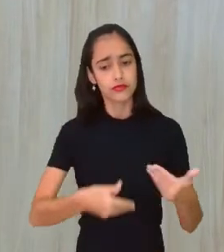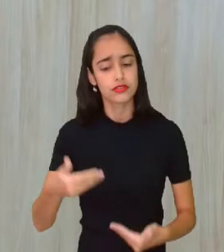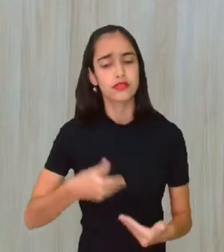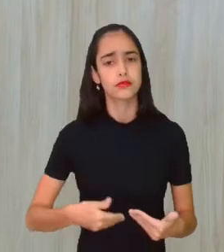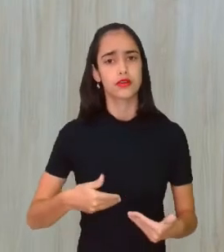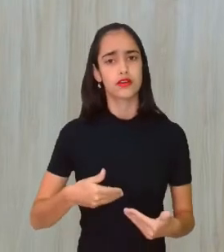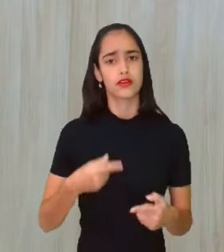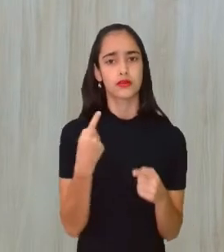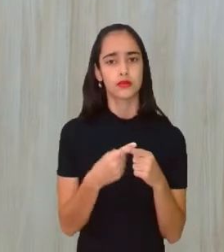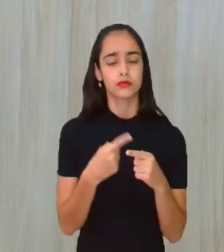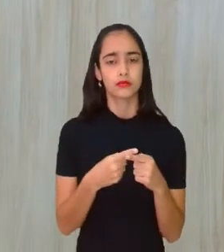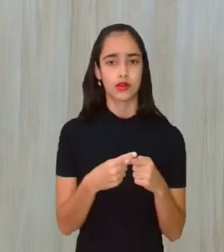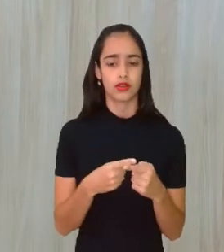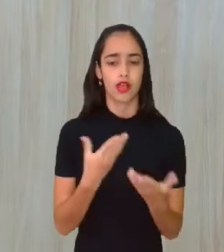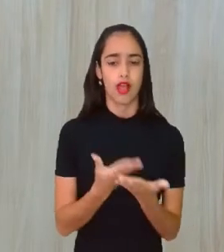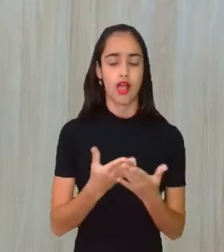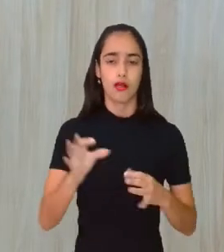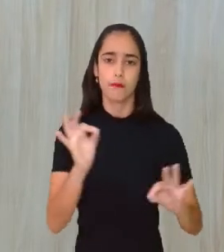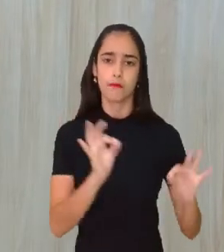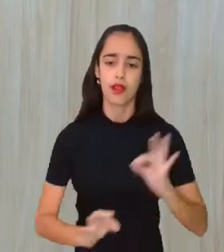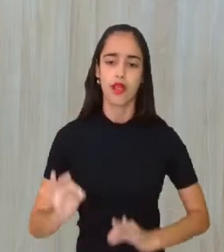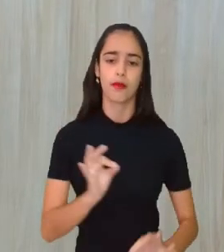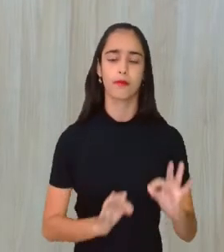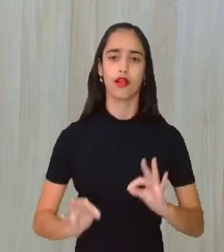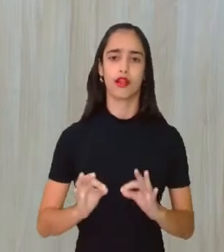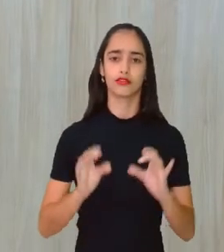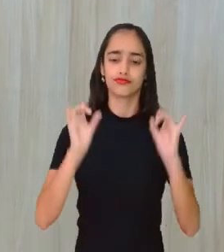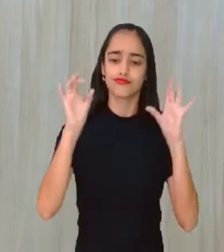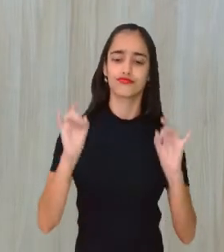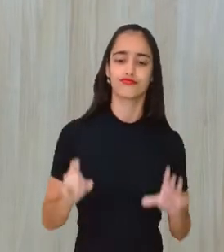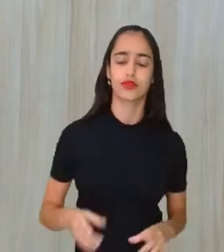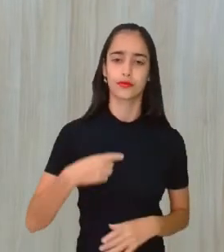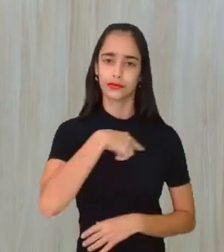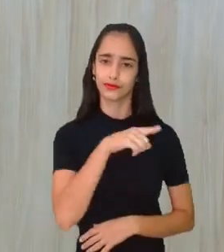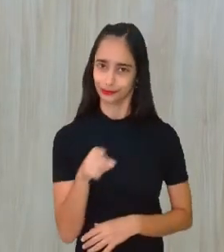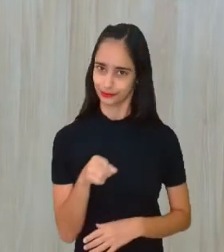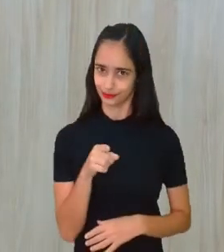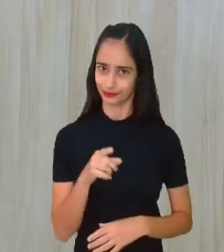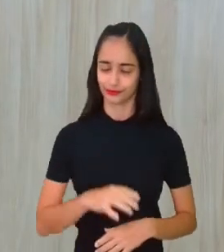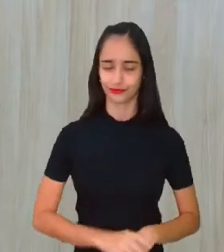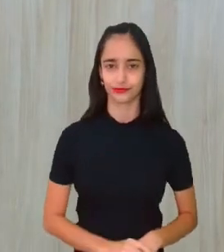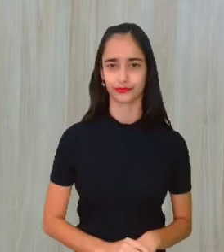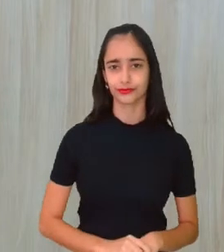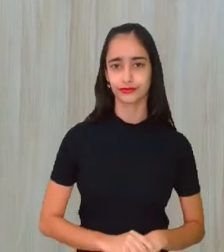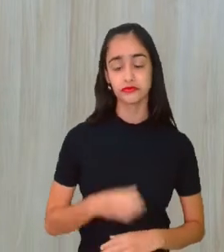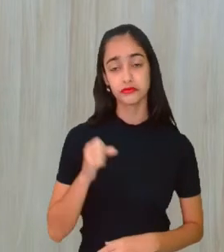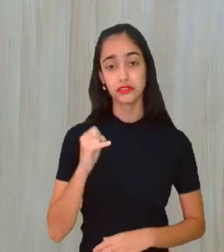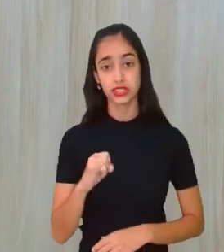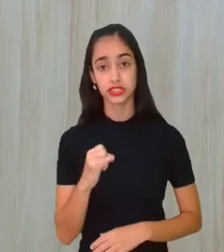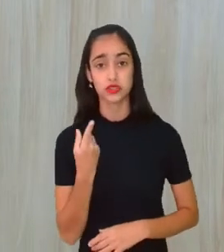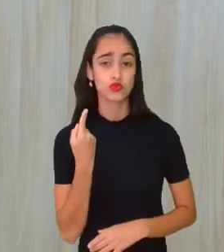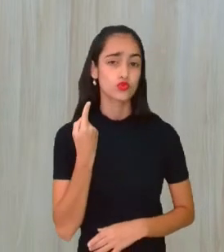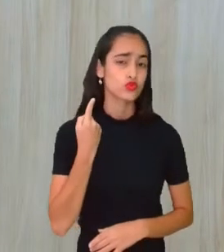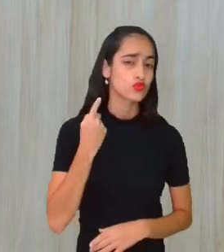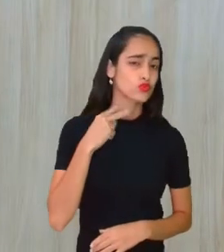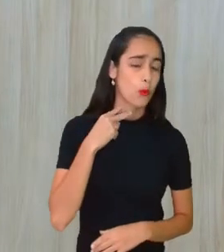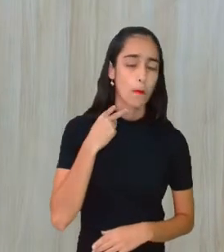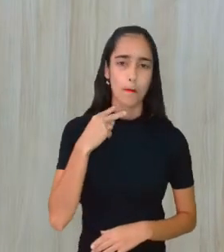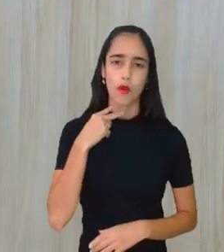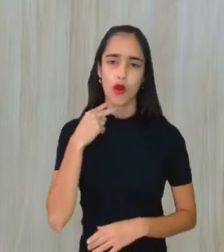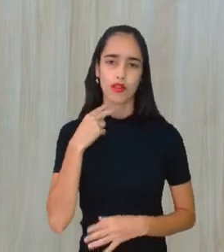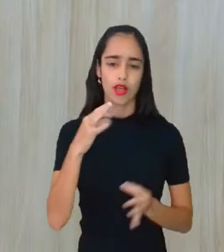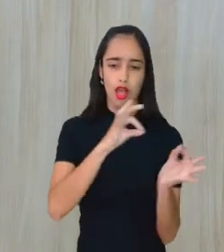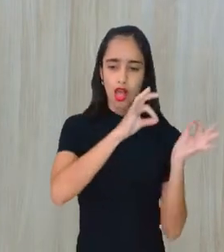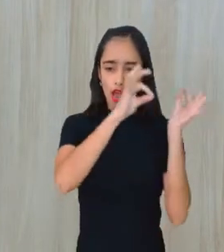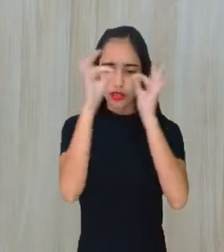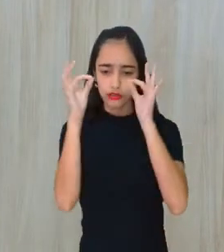são preparadas pensando especialmente em vocês. E se vocês não puderem assistir em tempo hábil, assistir na